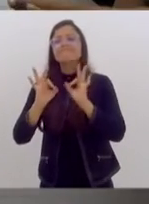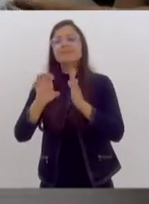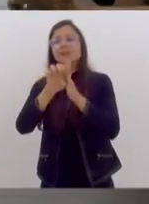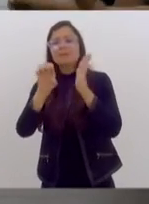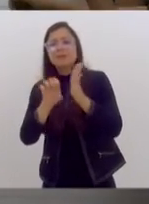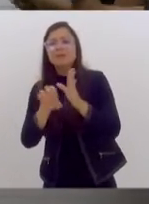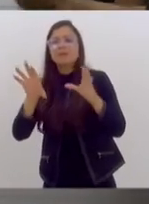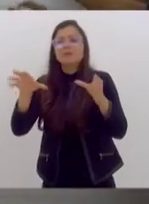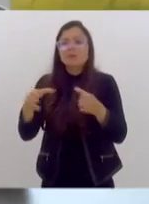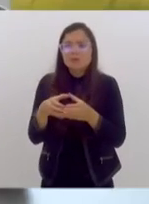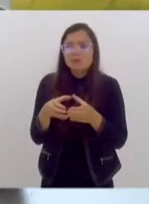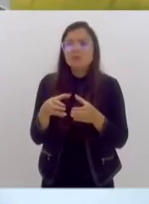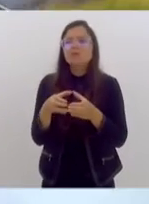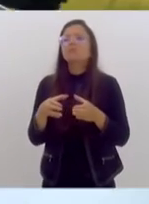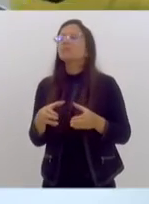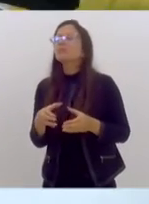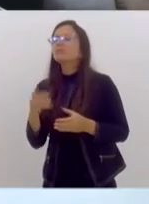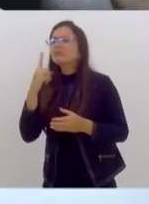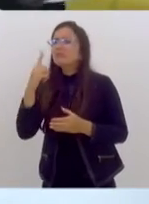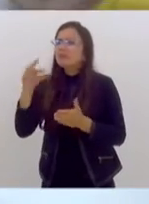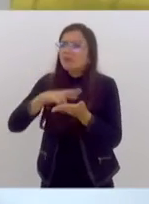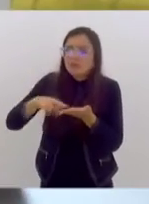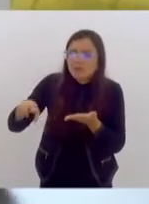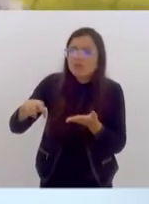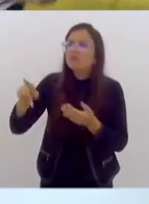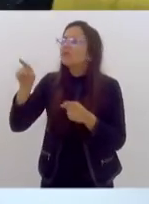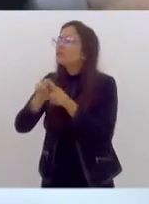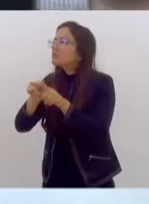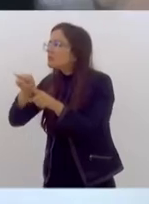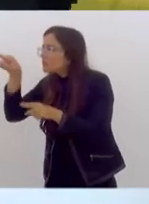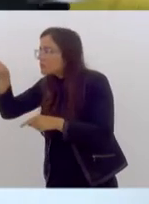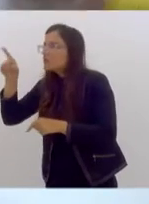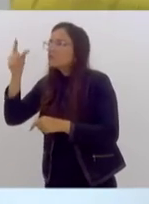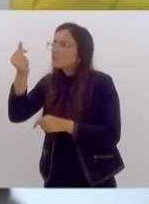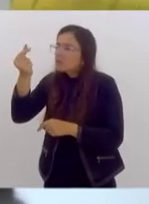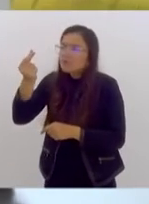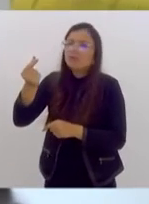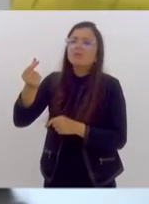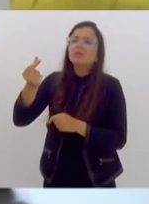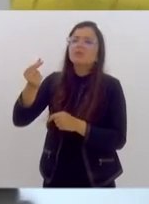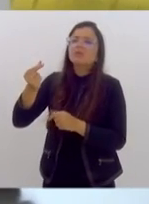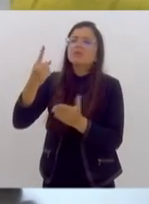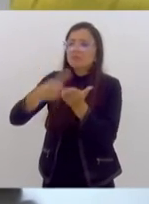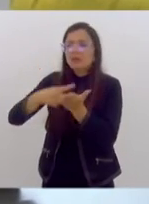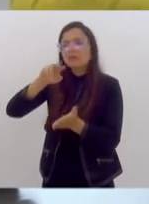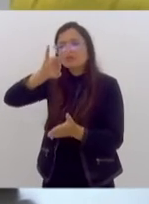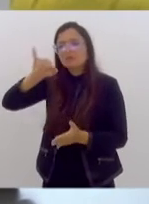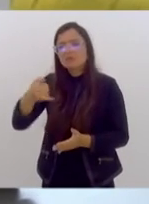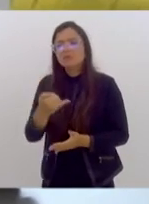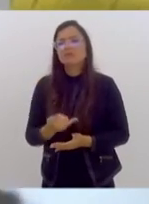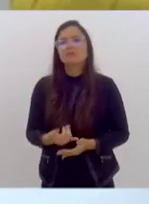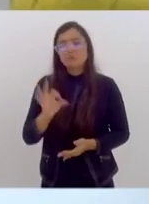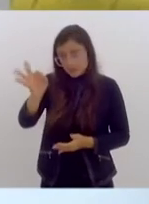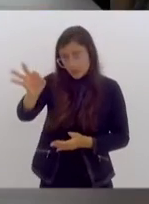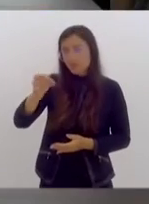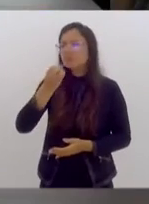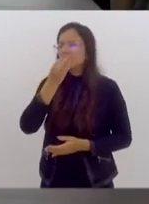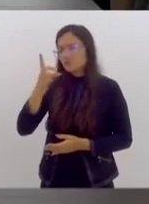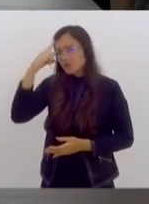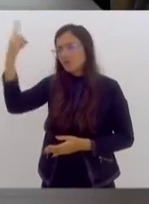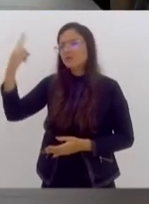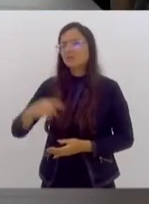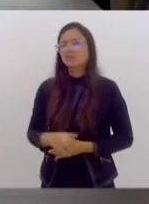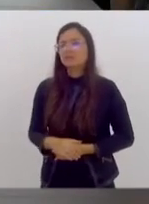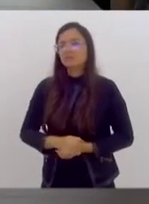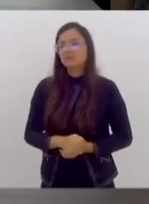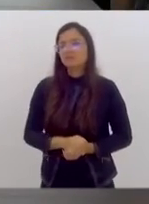inspirado no relatório ele levando em quantos recursos tendo como fonte os recursos do parque e isso